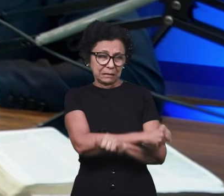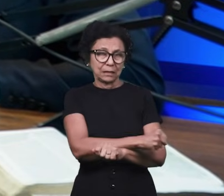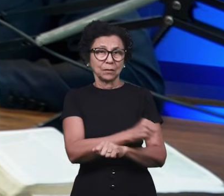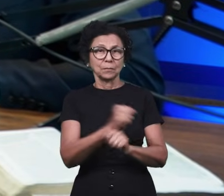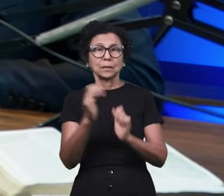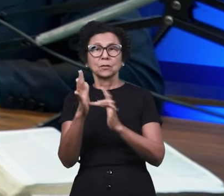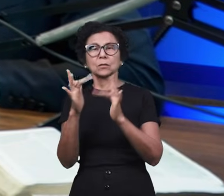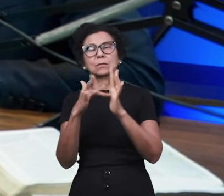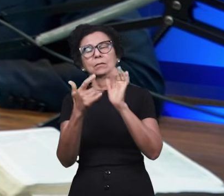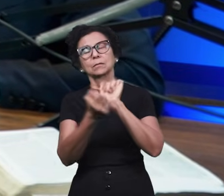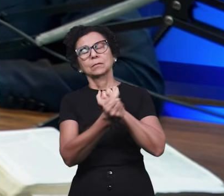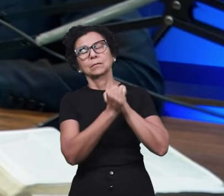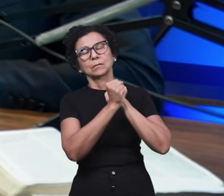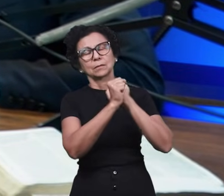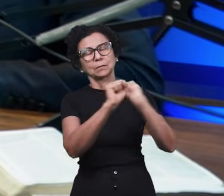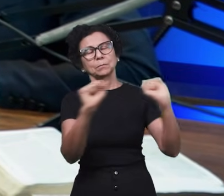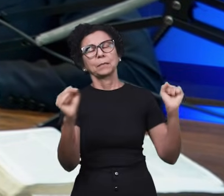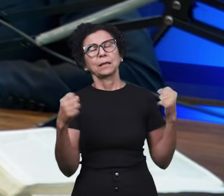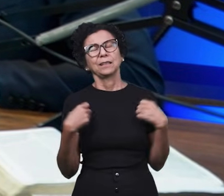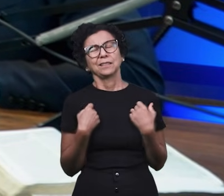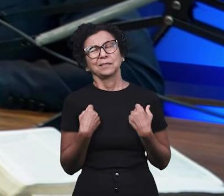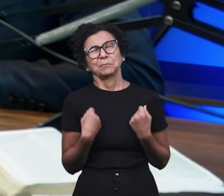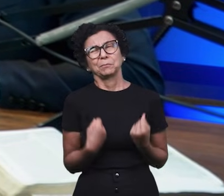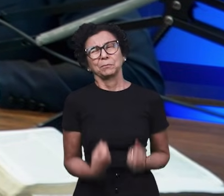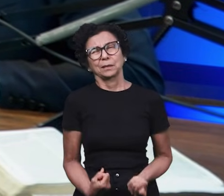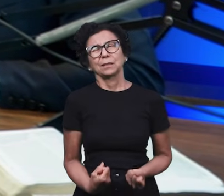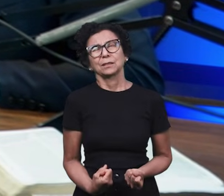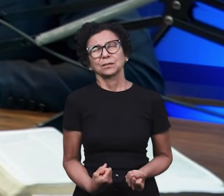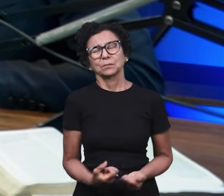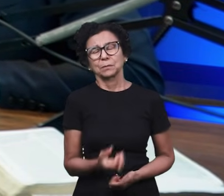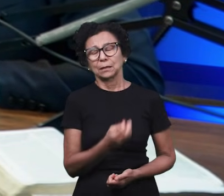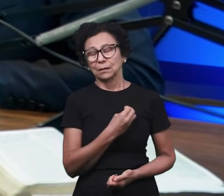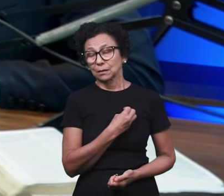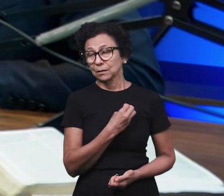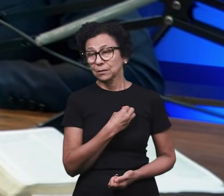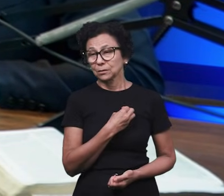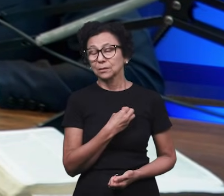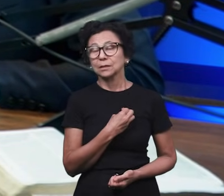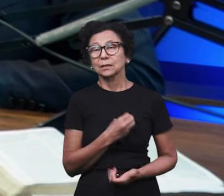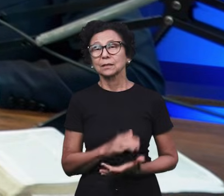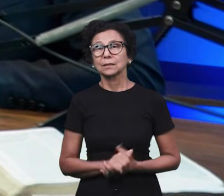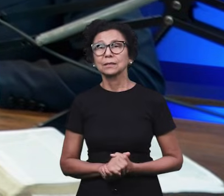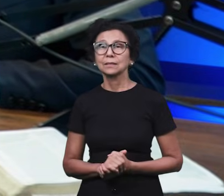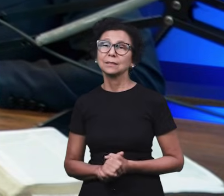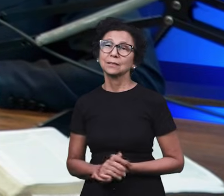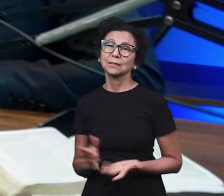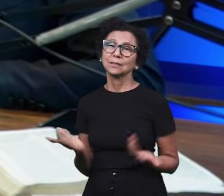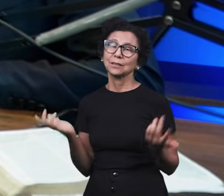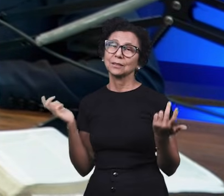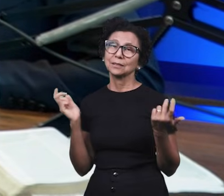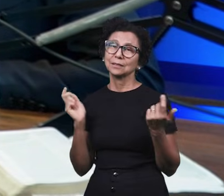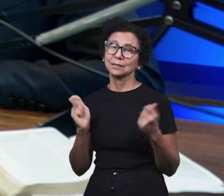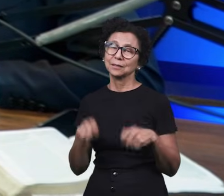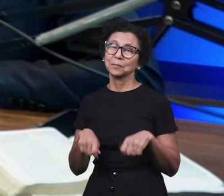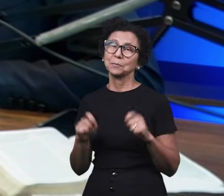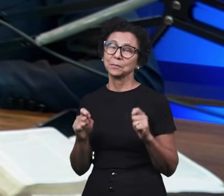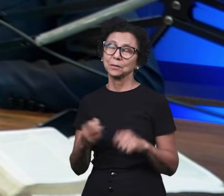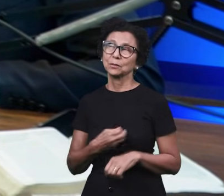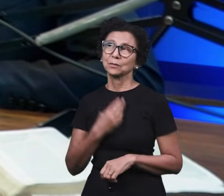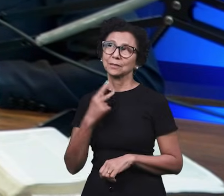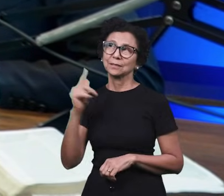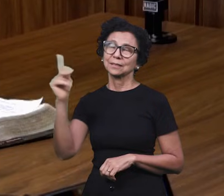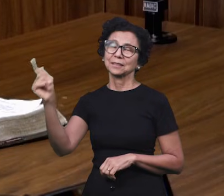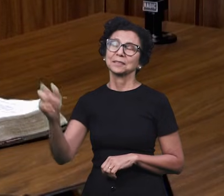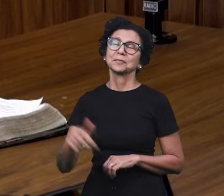liberta desse peso, dessa dívida, né? E nós temos condições de viver a vida plena. E até é